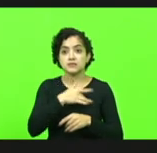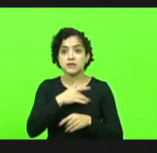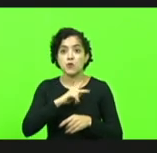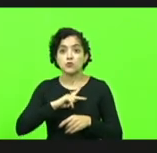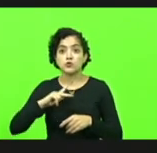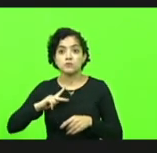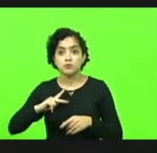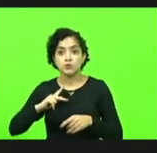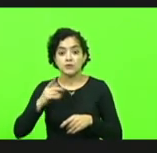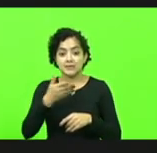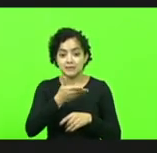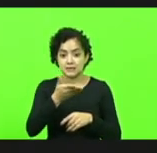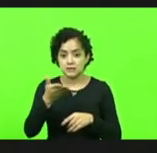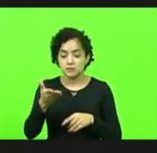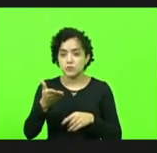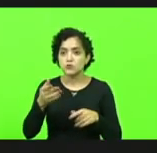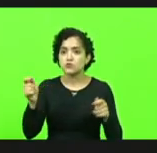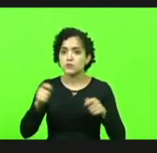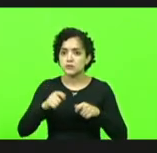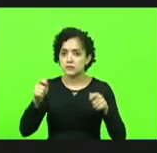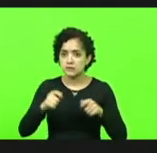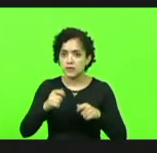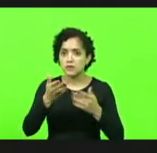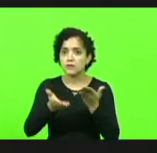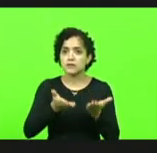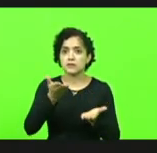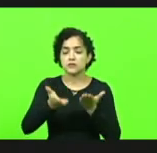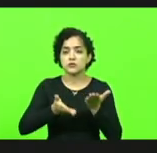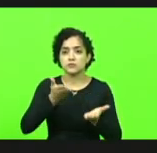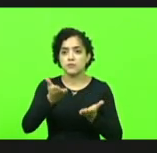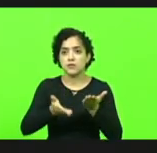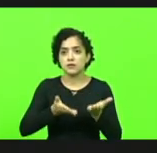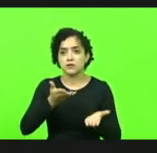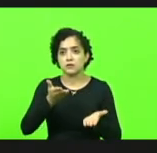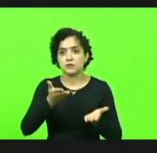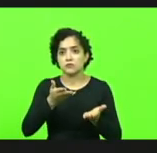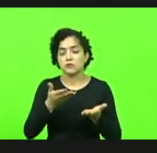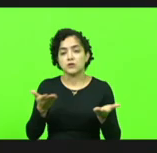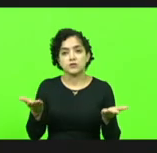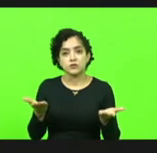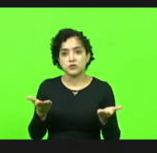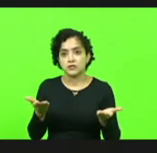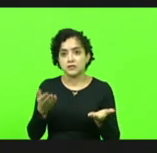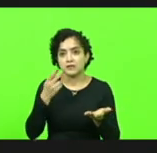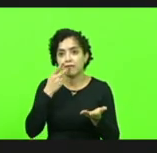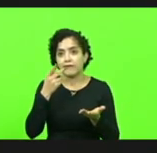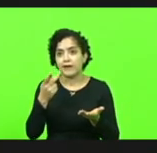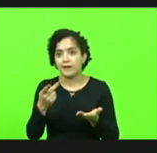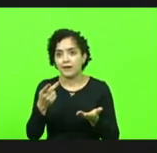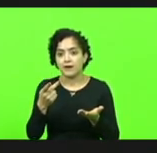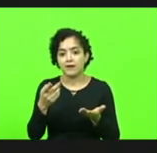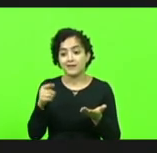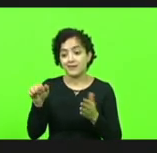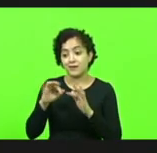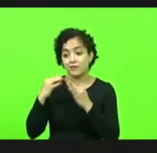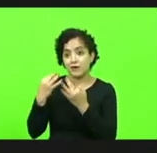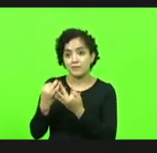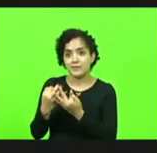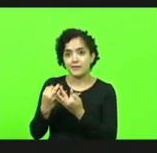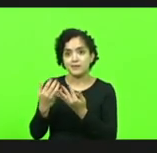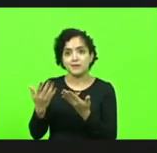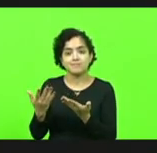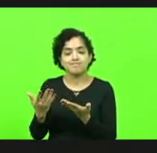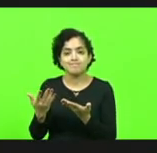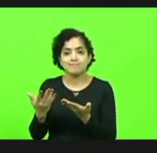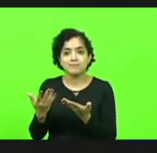pessoas possam receber o atendimento adequado. Não adianta só diagnosticar e a família ficar com isso nas costas. Nós